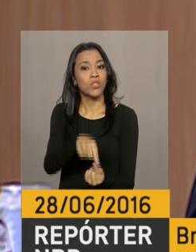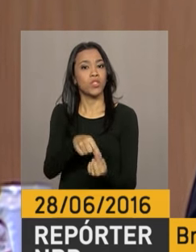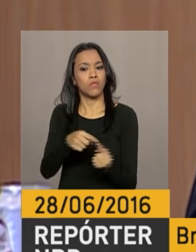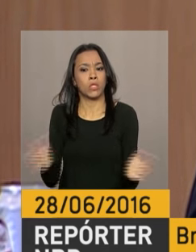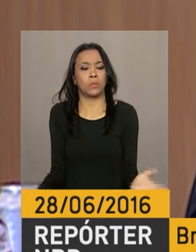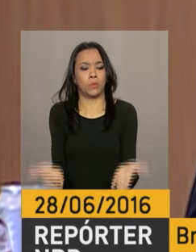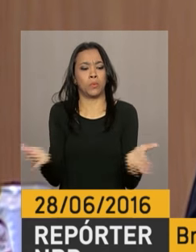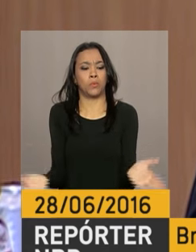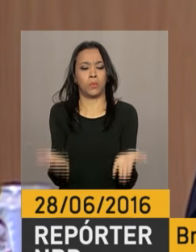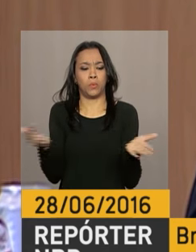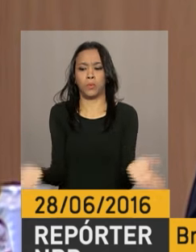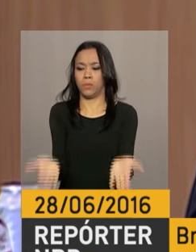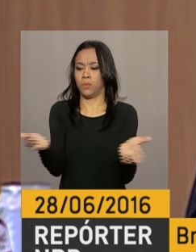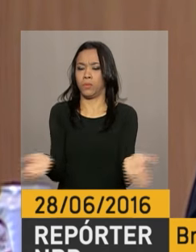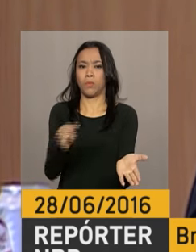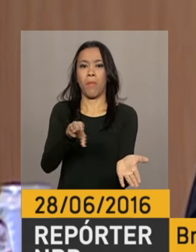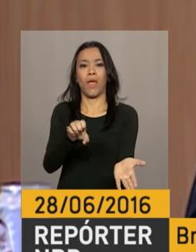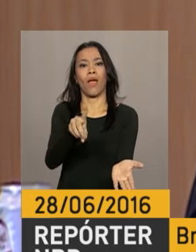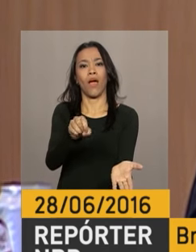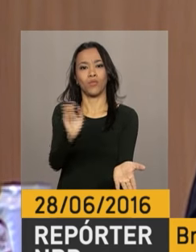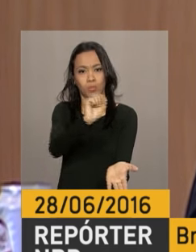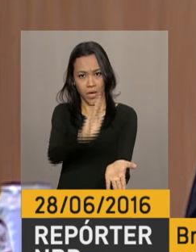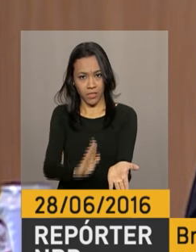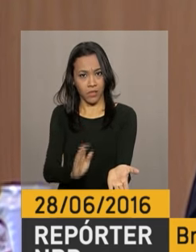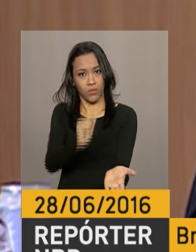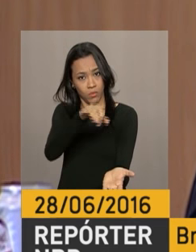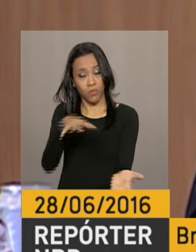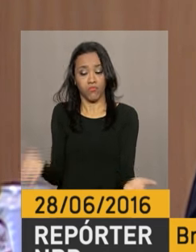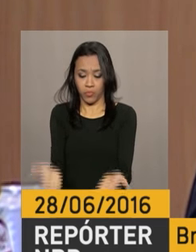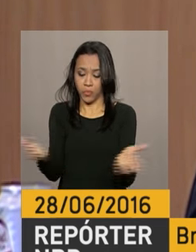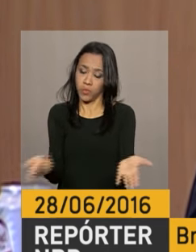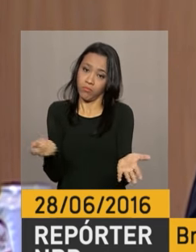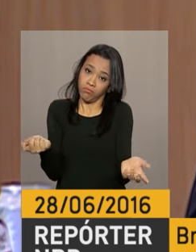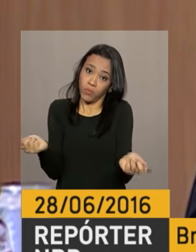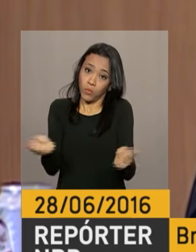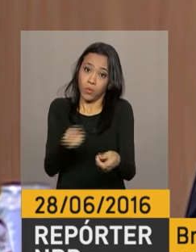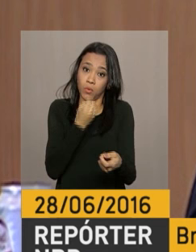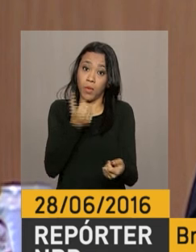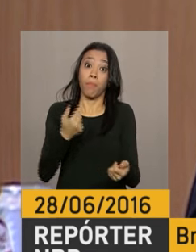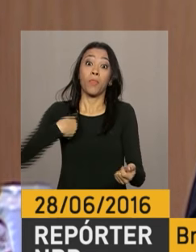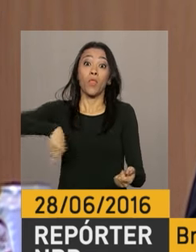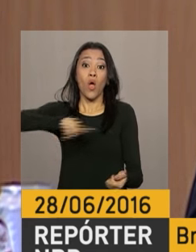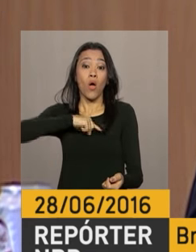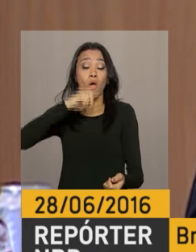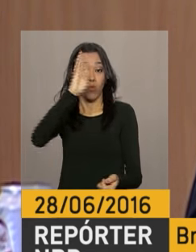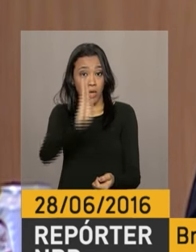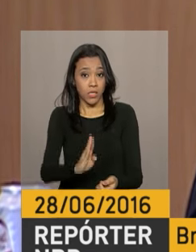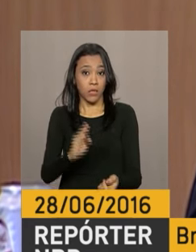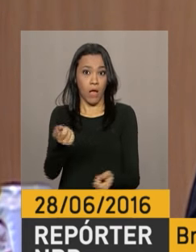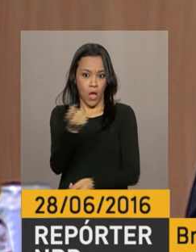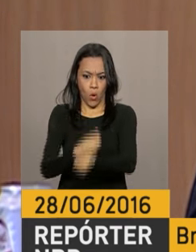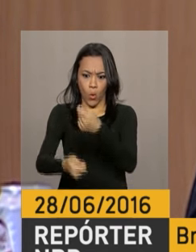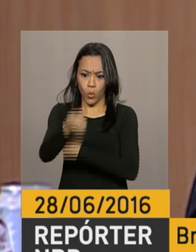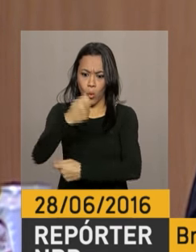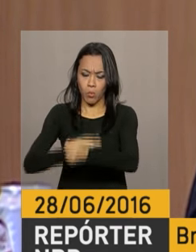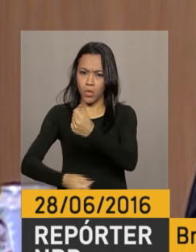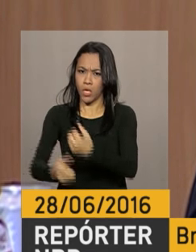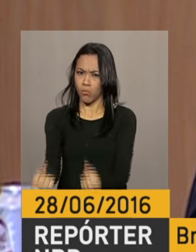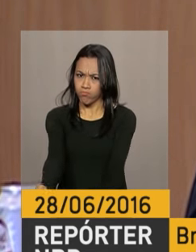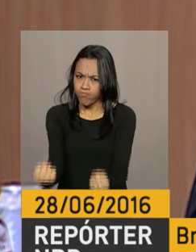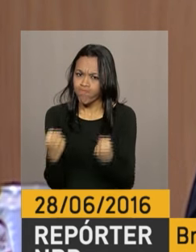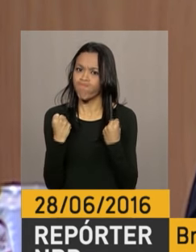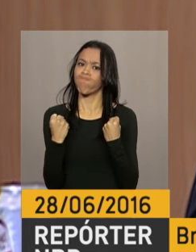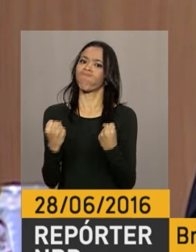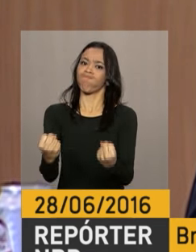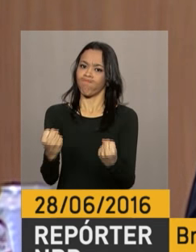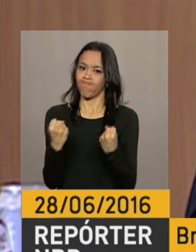mercados financeiros e cambiais no Brasil. Nossa economia tem fundamentos robustos para enfrentar movimentos